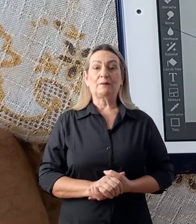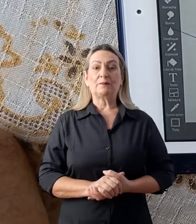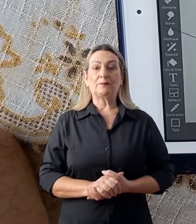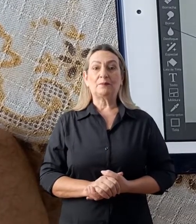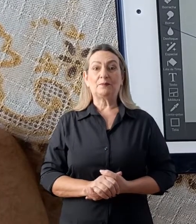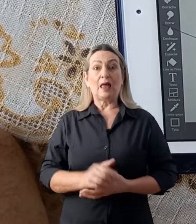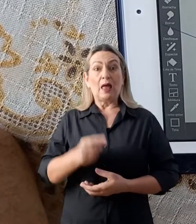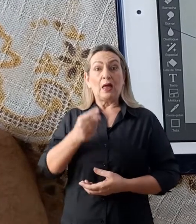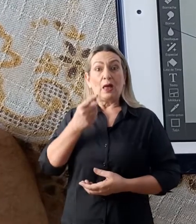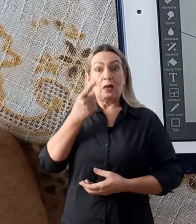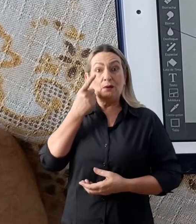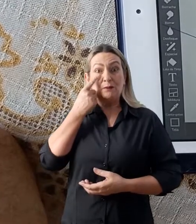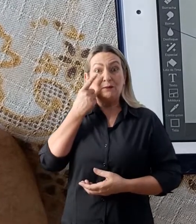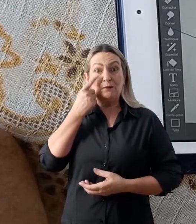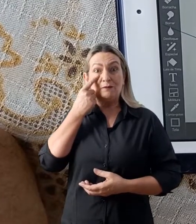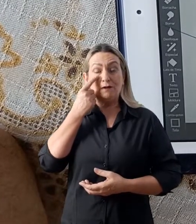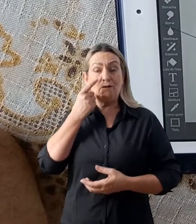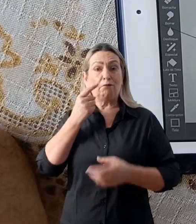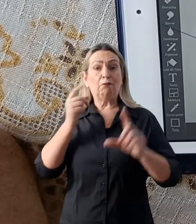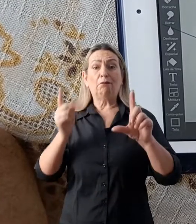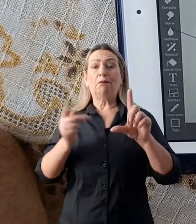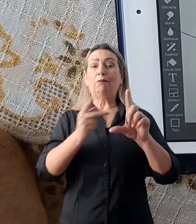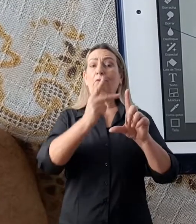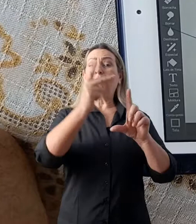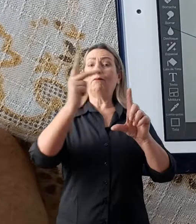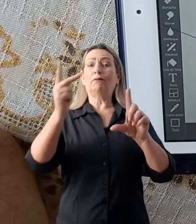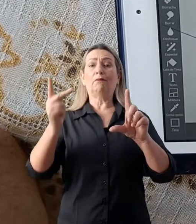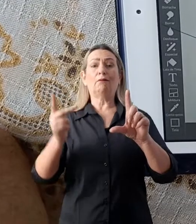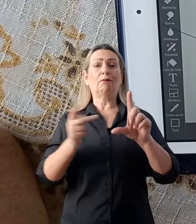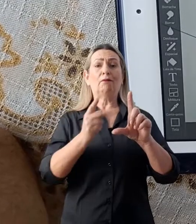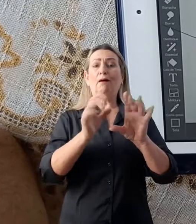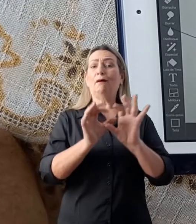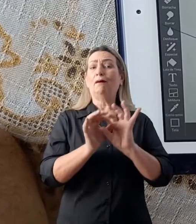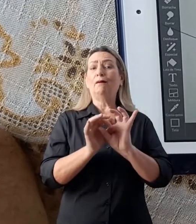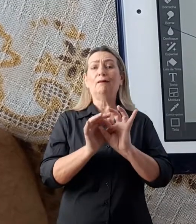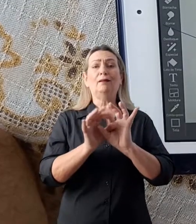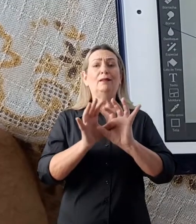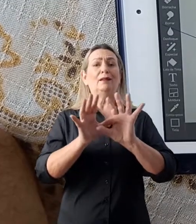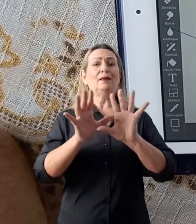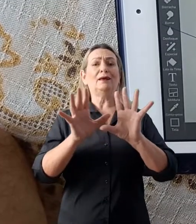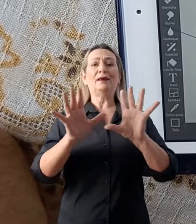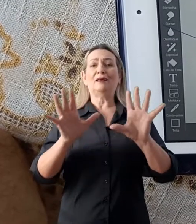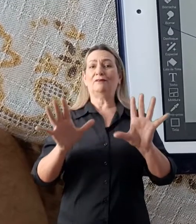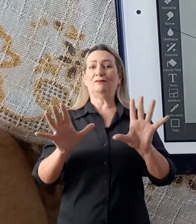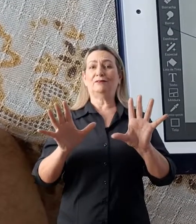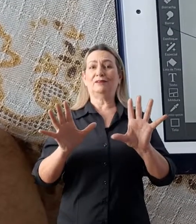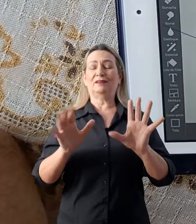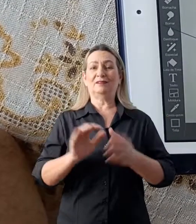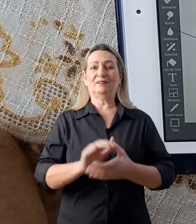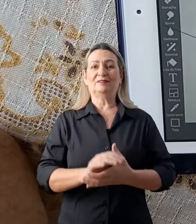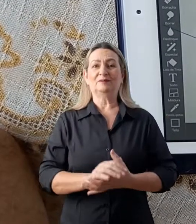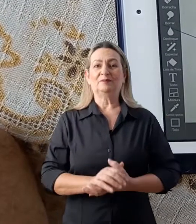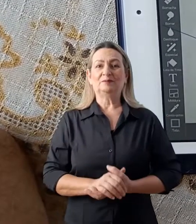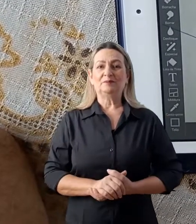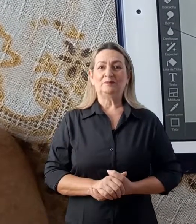Então vocês viram aqui que eu fiz um desenho bem livre para fazer a divisão dessa